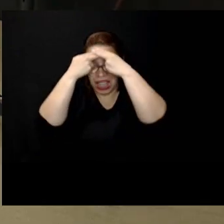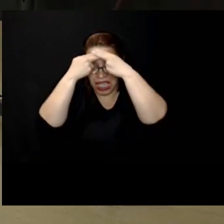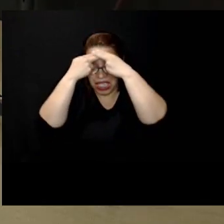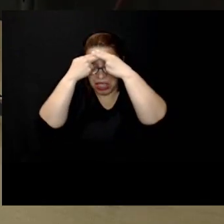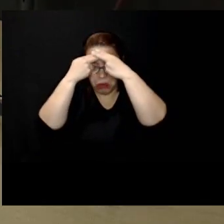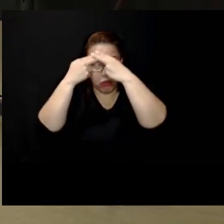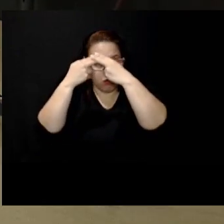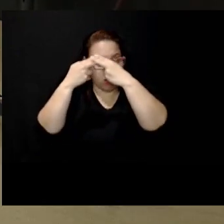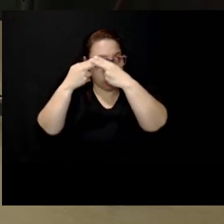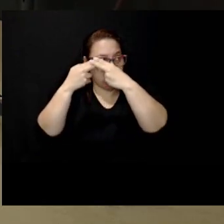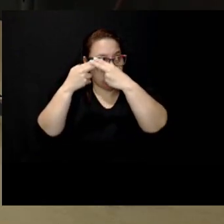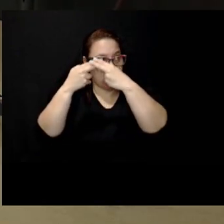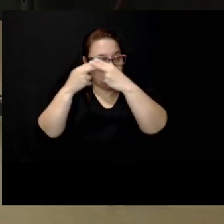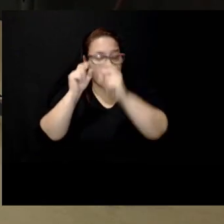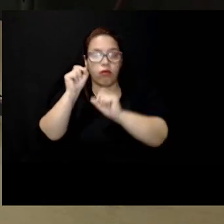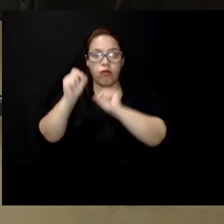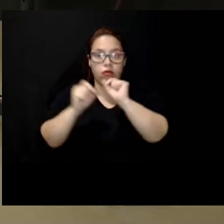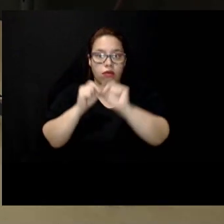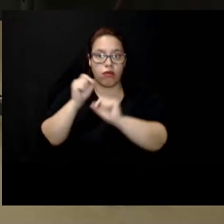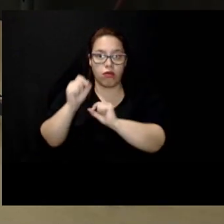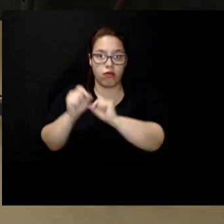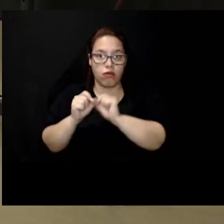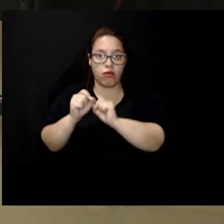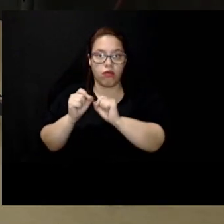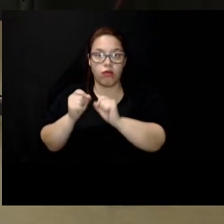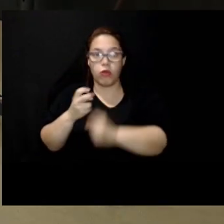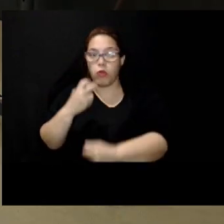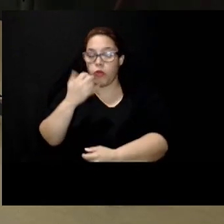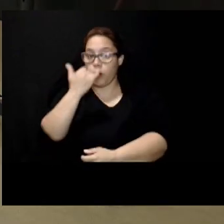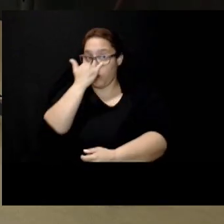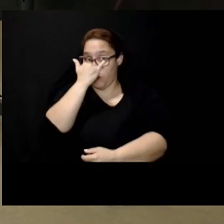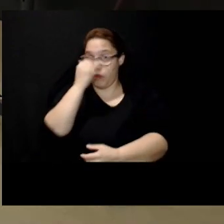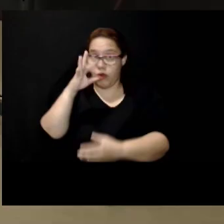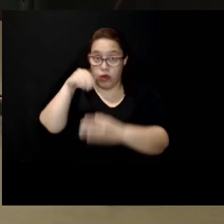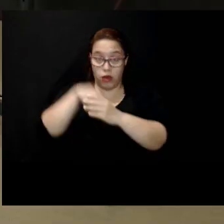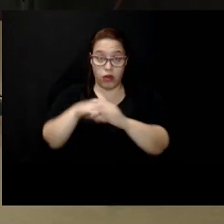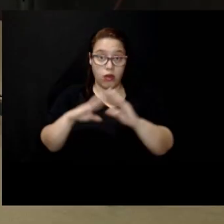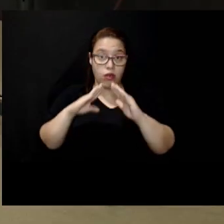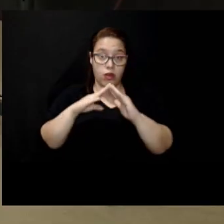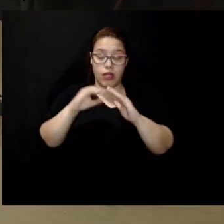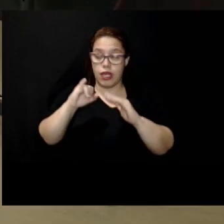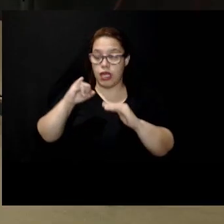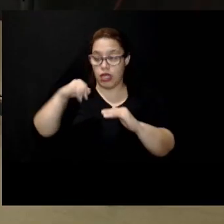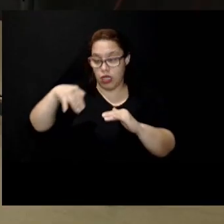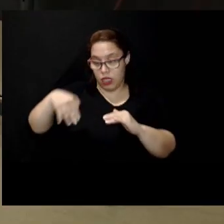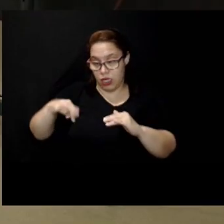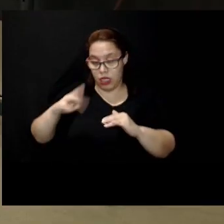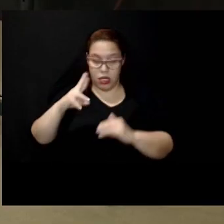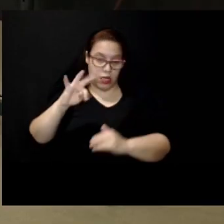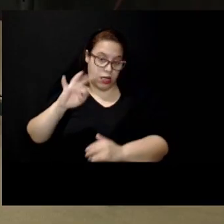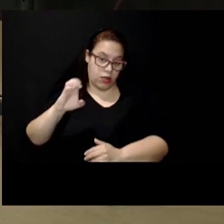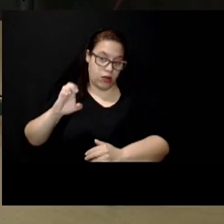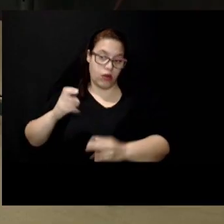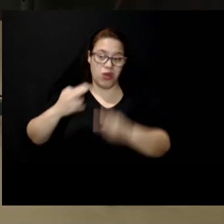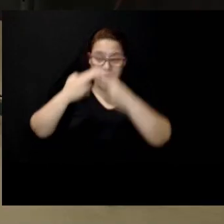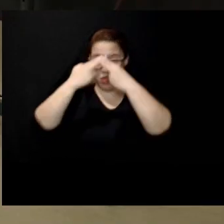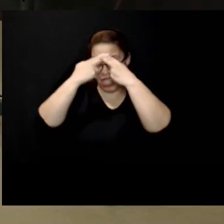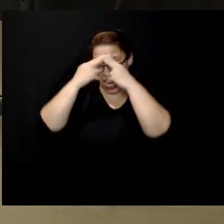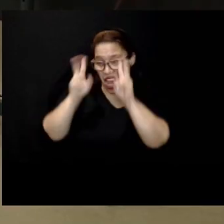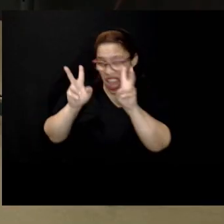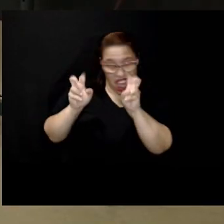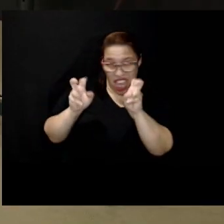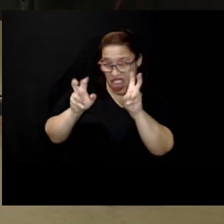uma situação de um acidente ou incidente doméstico. A gente fala trauma porque é a nossa